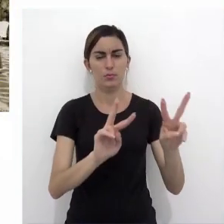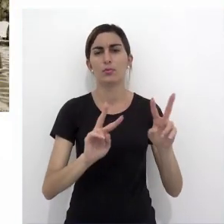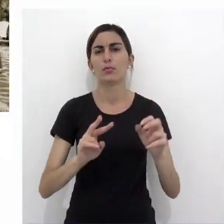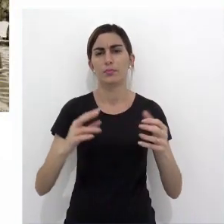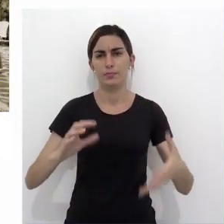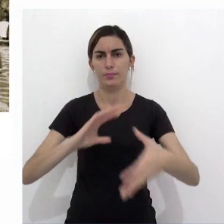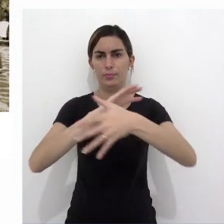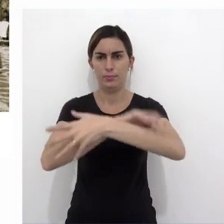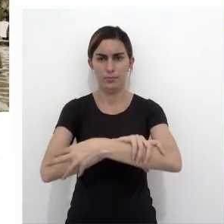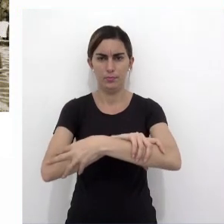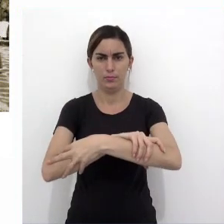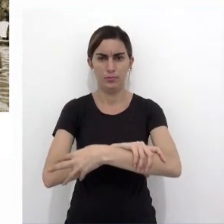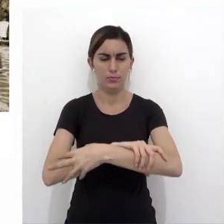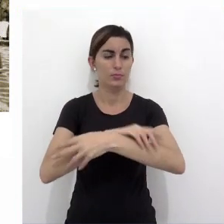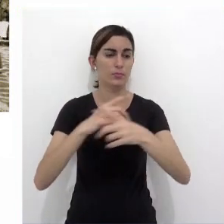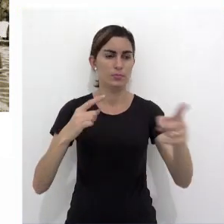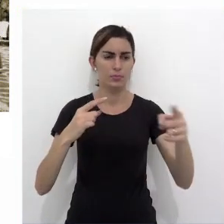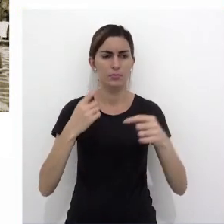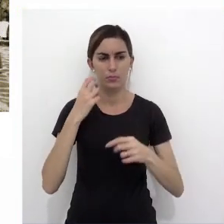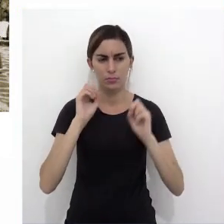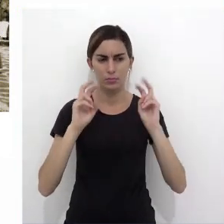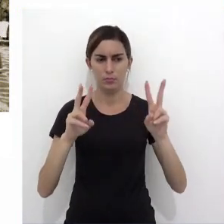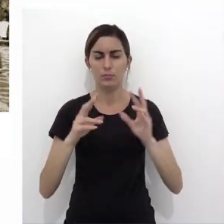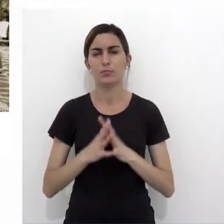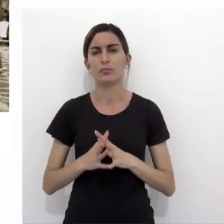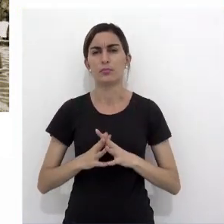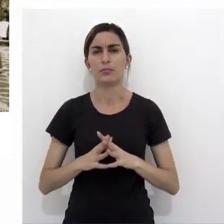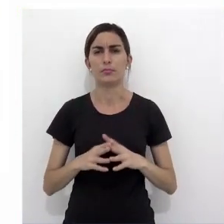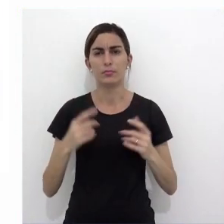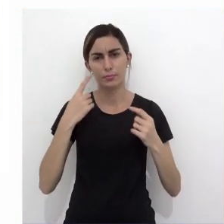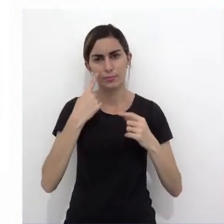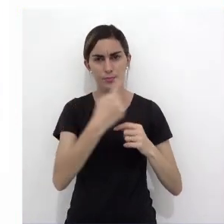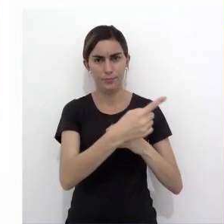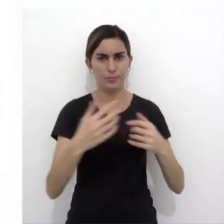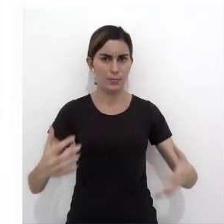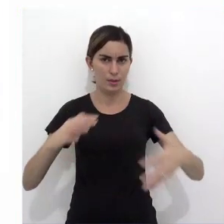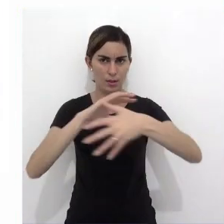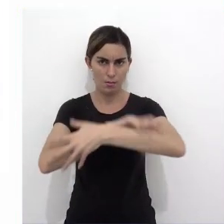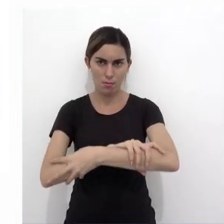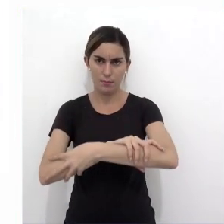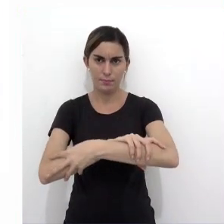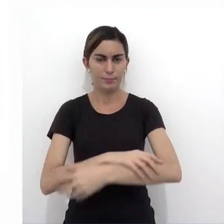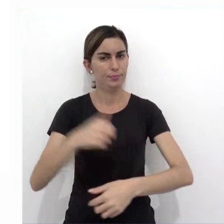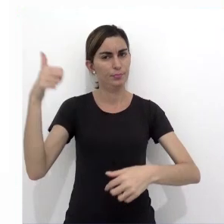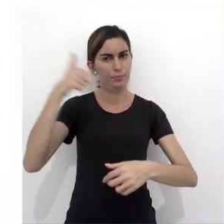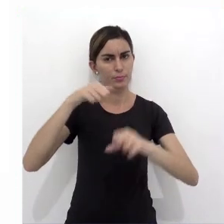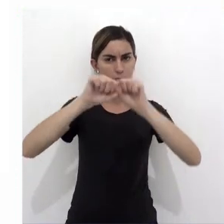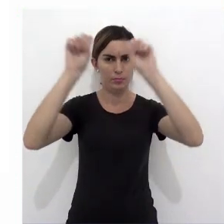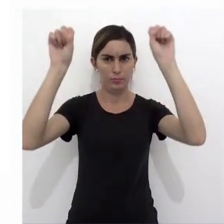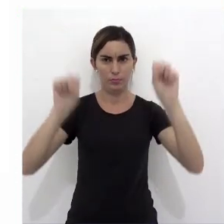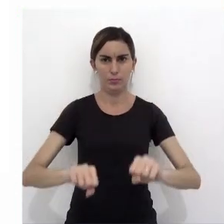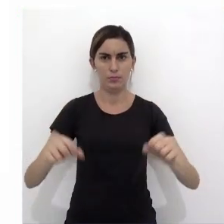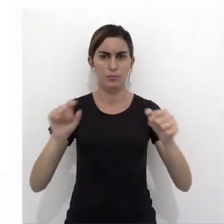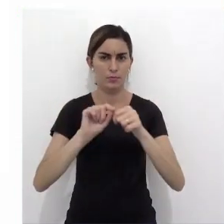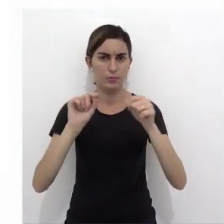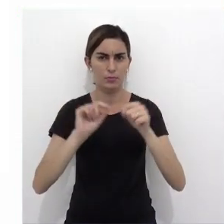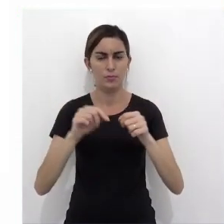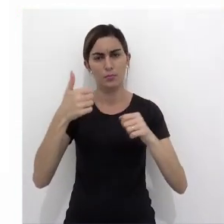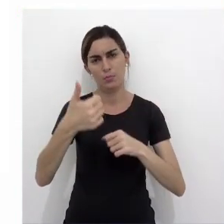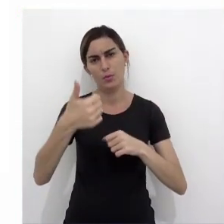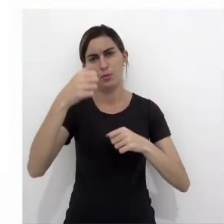com a de colonato. Ok? Na de parceria, o primeiro sistema introduzido foi em